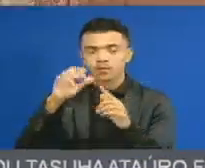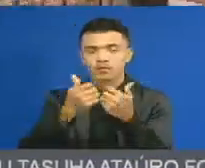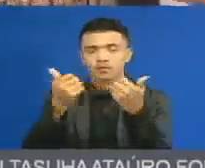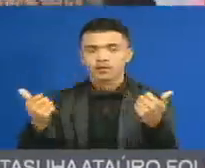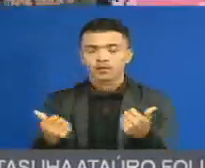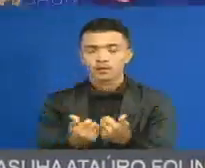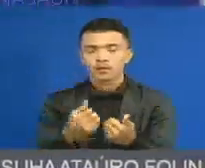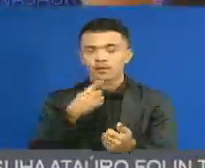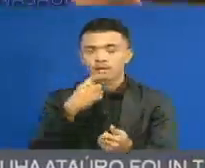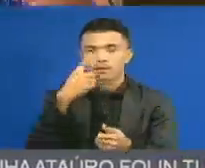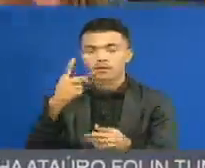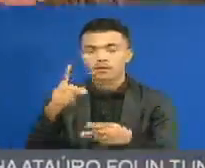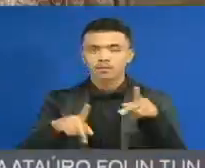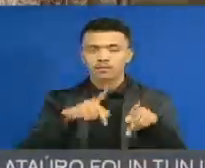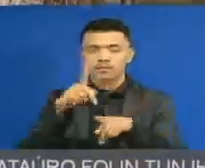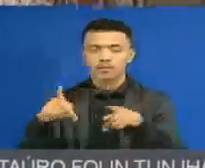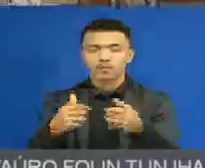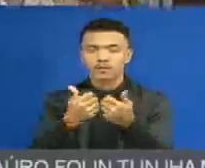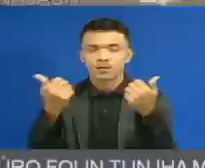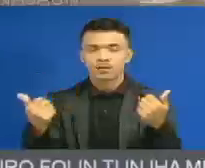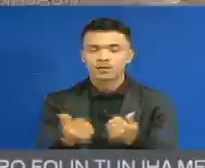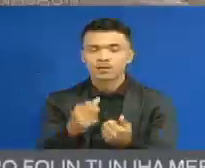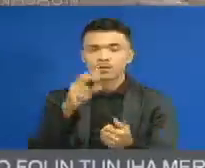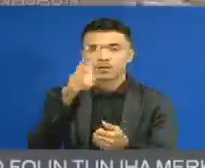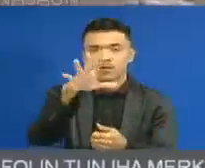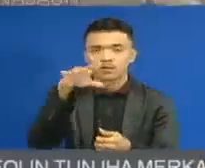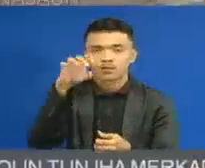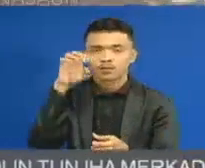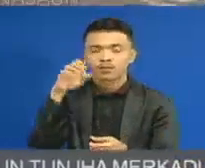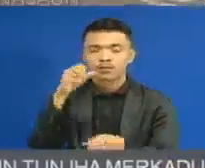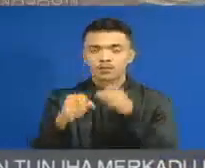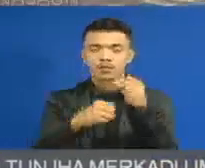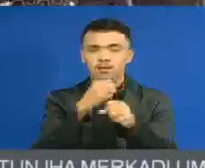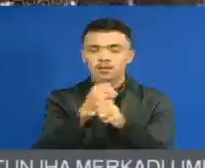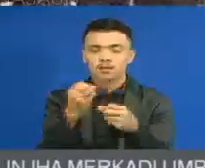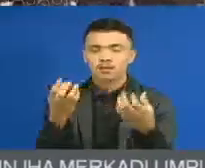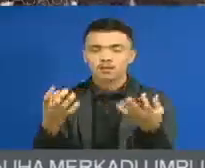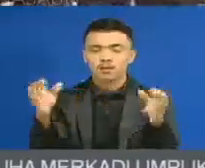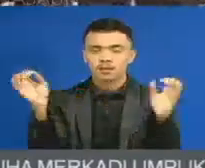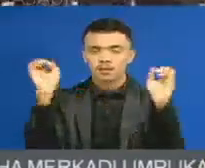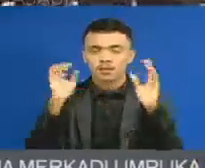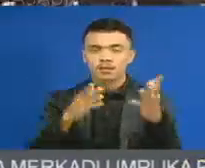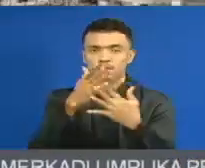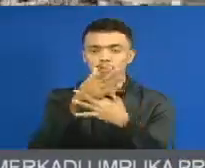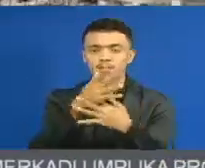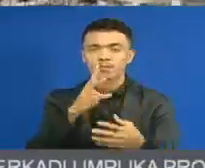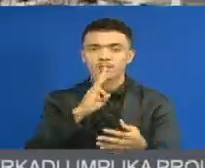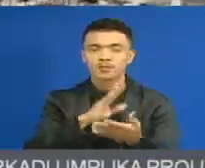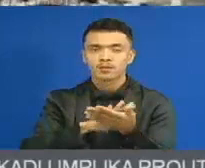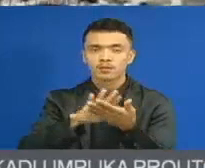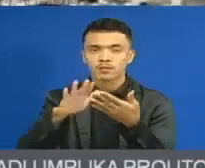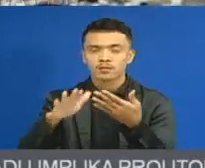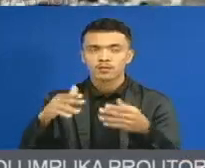Gusma uhateten populasan alde ya warwana atus lima liu maka tinambara kona lase soba bemos.